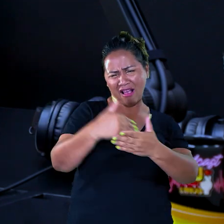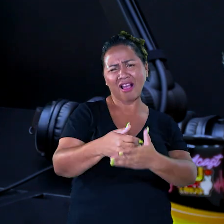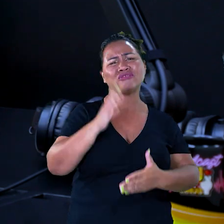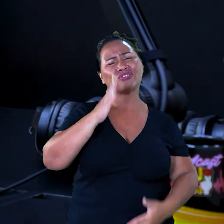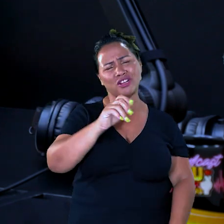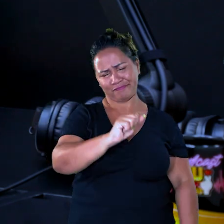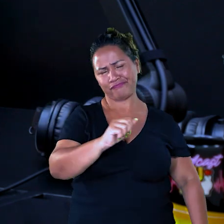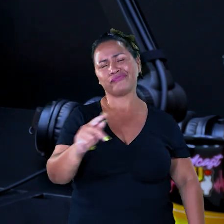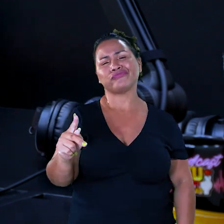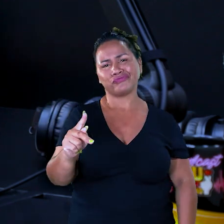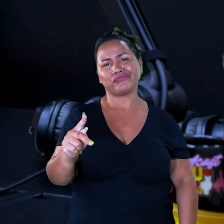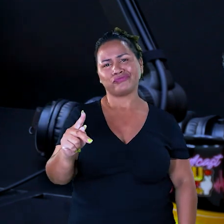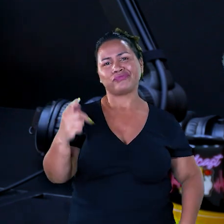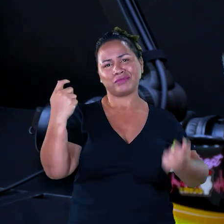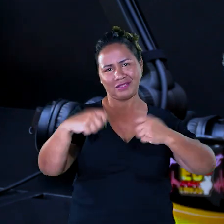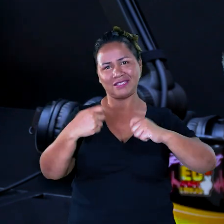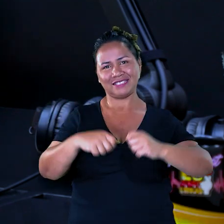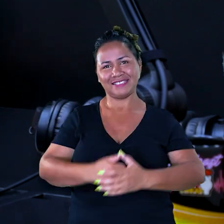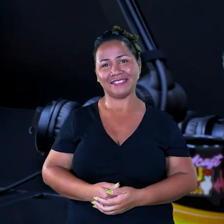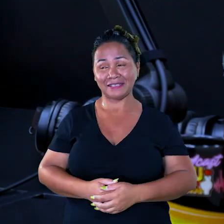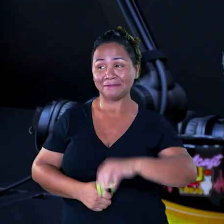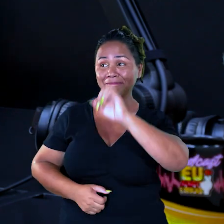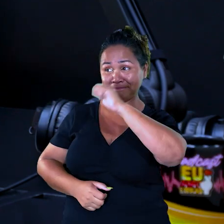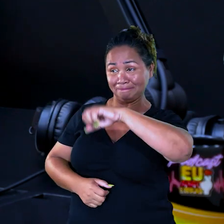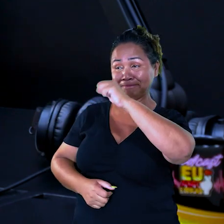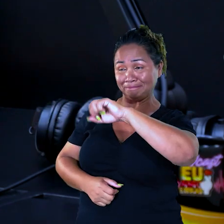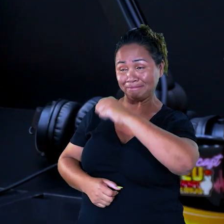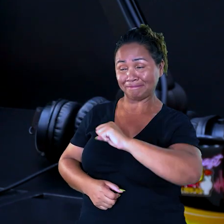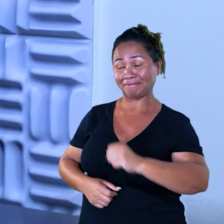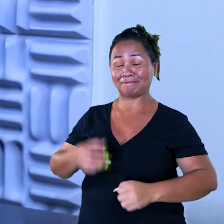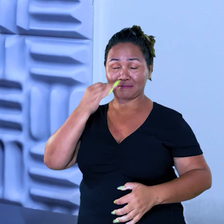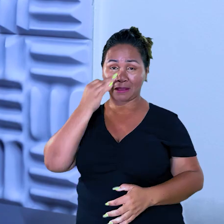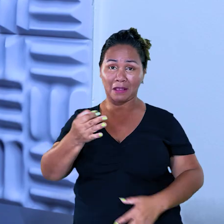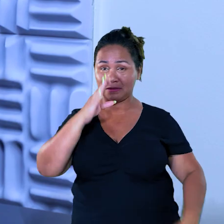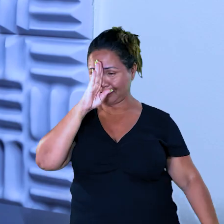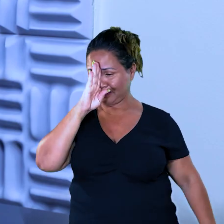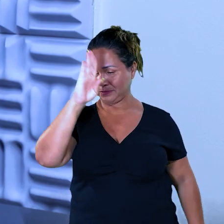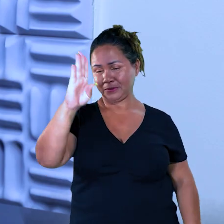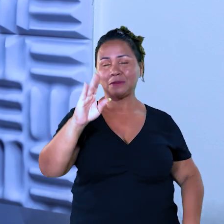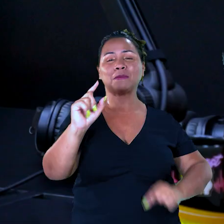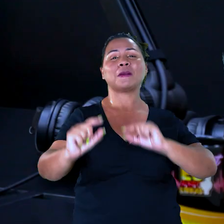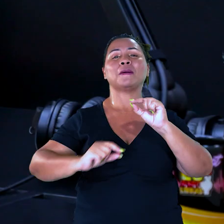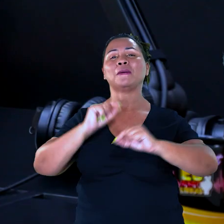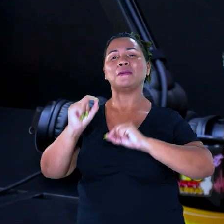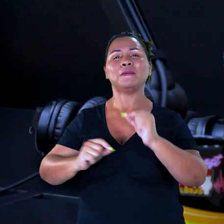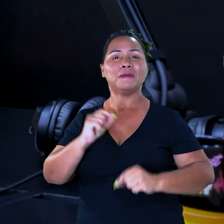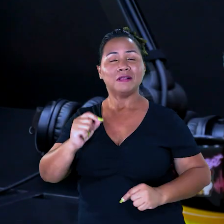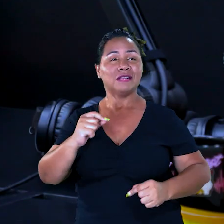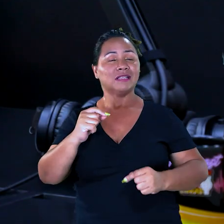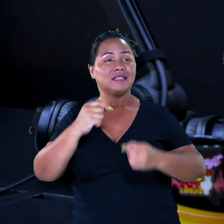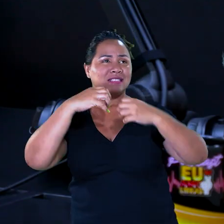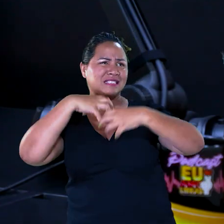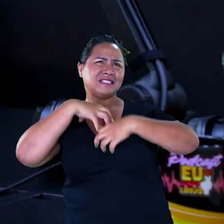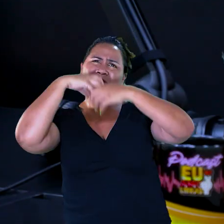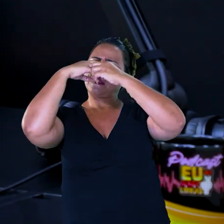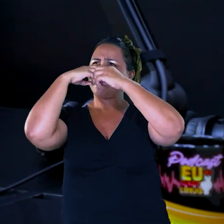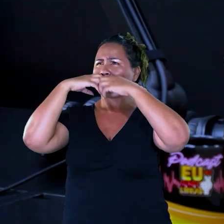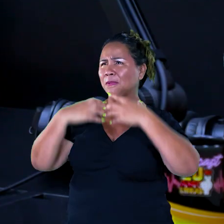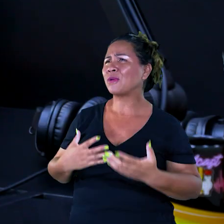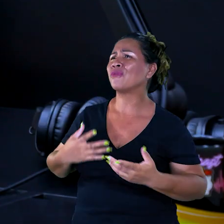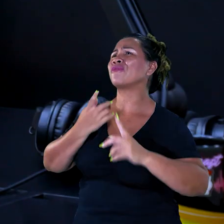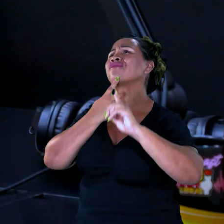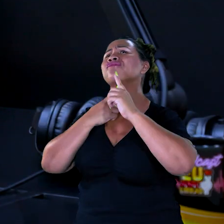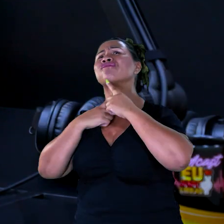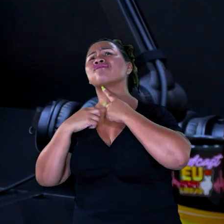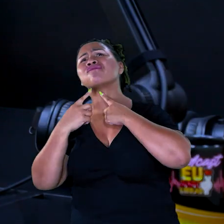Né? Eu acho que é o principal, Aline. A questão da gente... a boa vontade. A boa vontade, né? De você estar ali